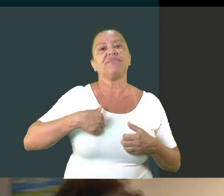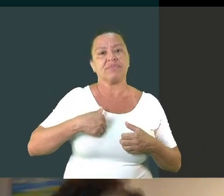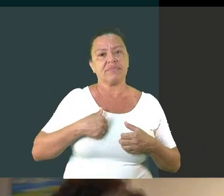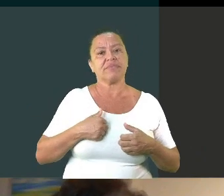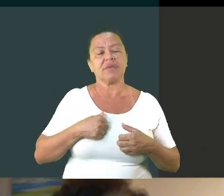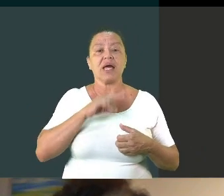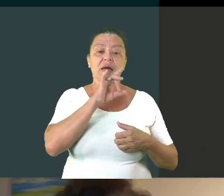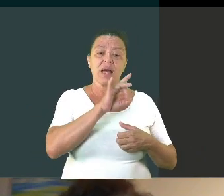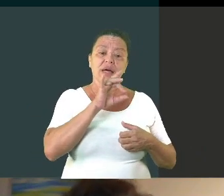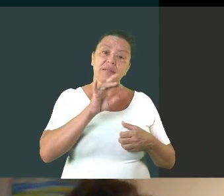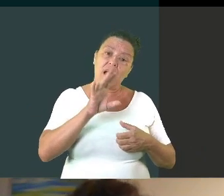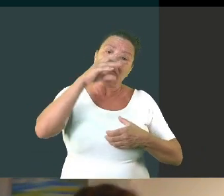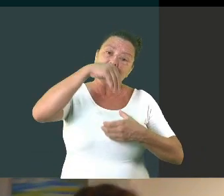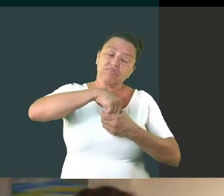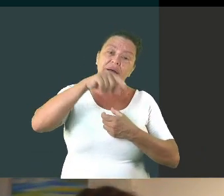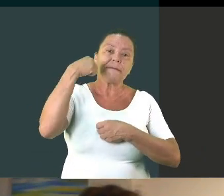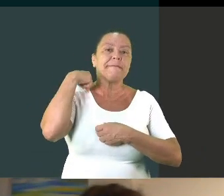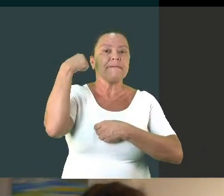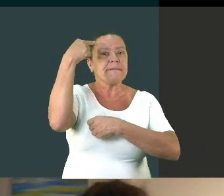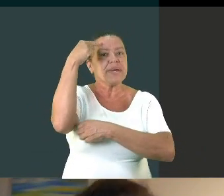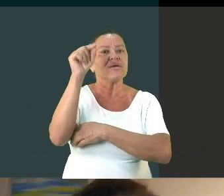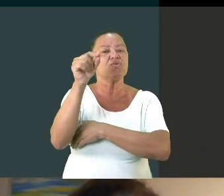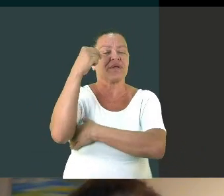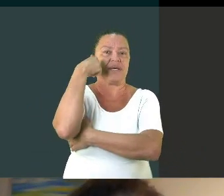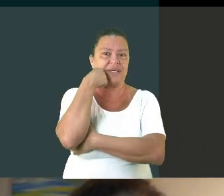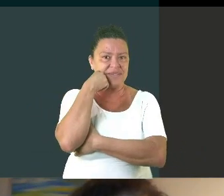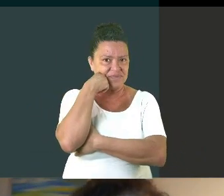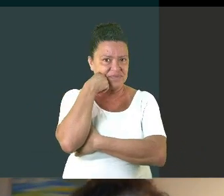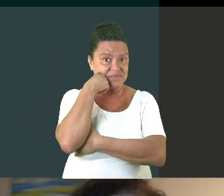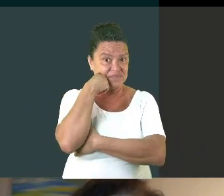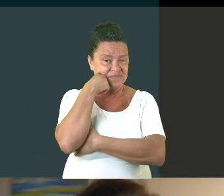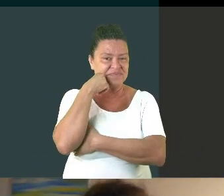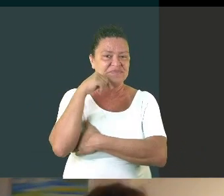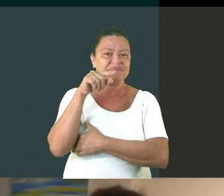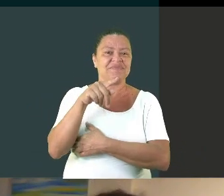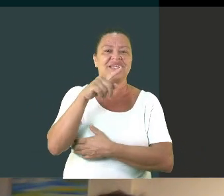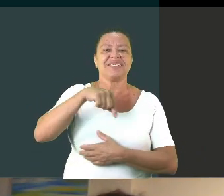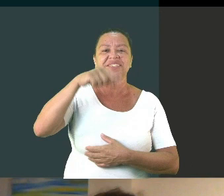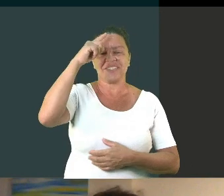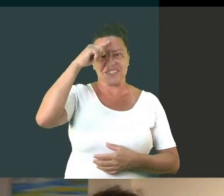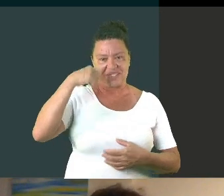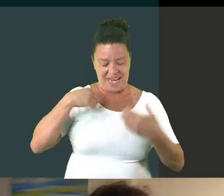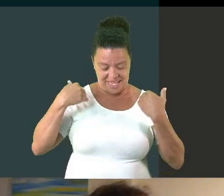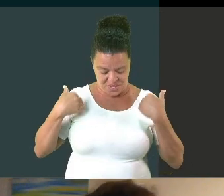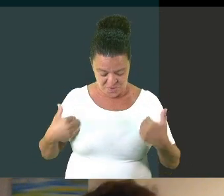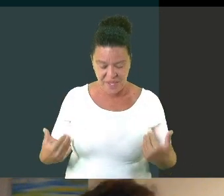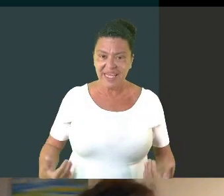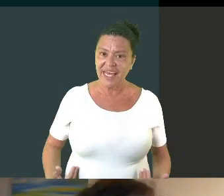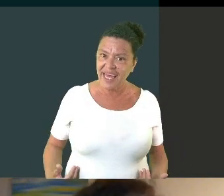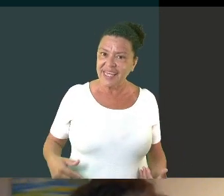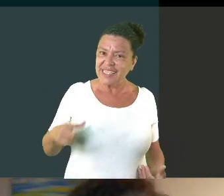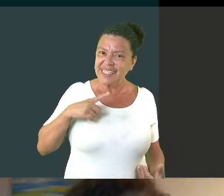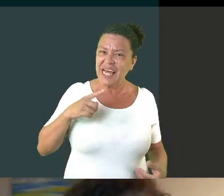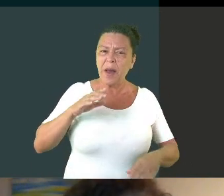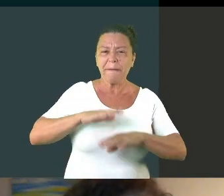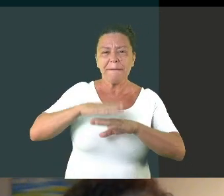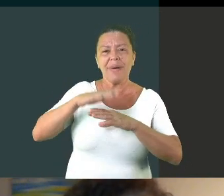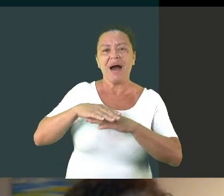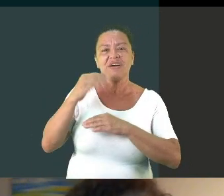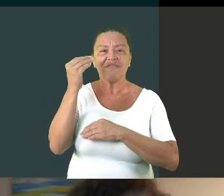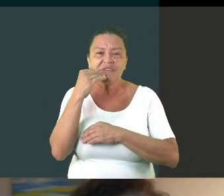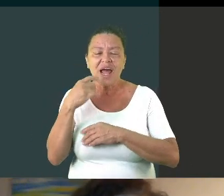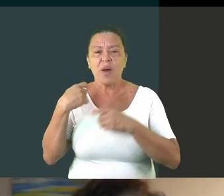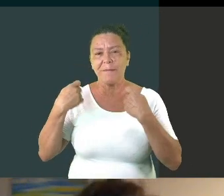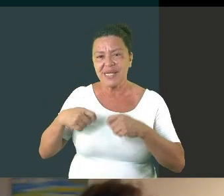que nos faz imaginar que aqueles pontos do nosso organismo que estejam mais